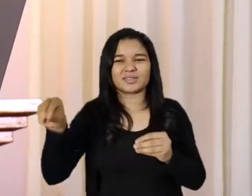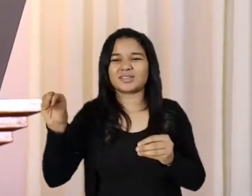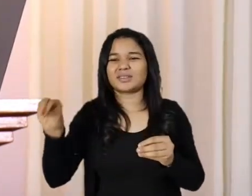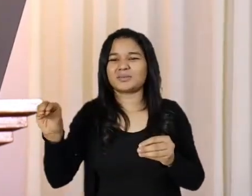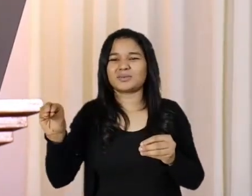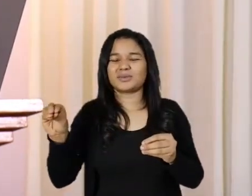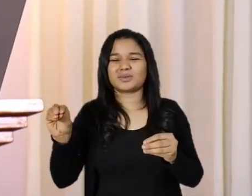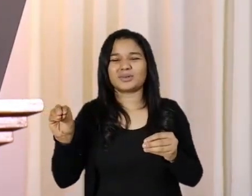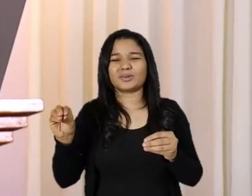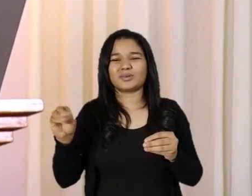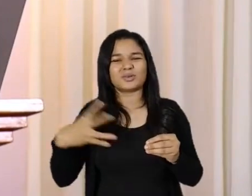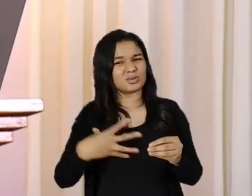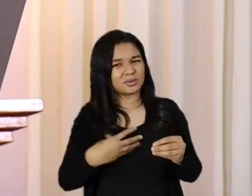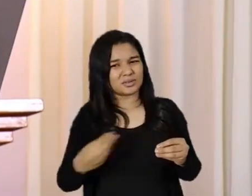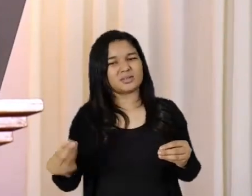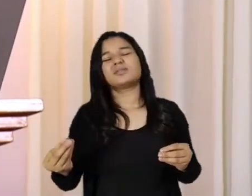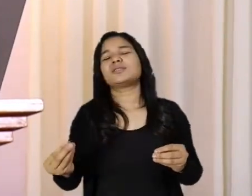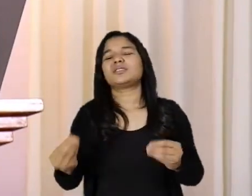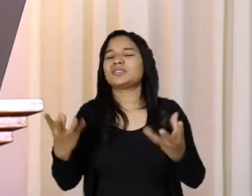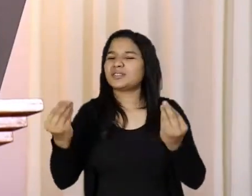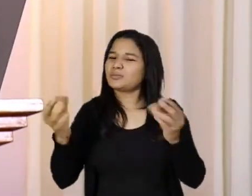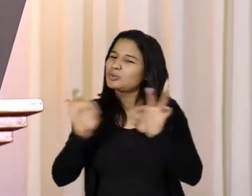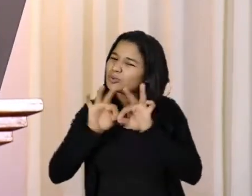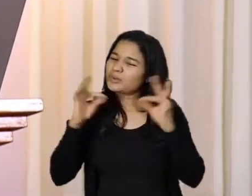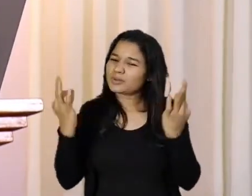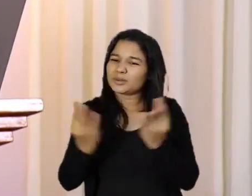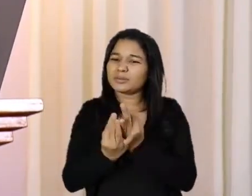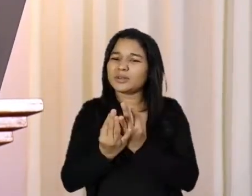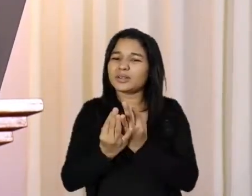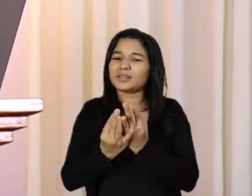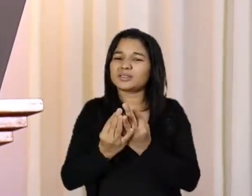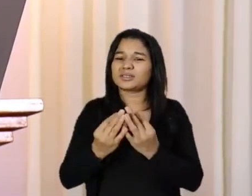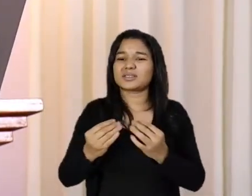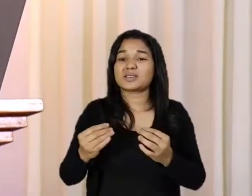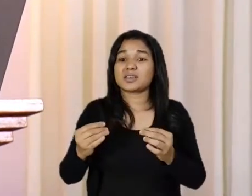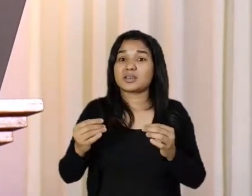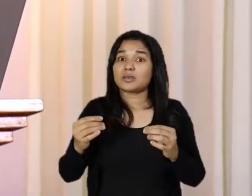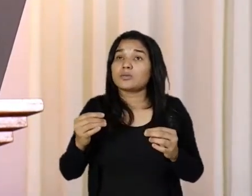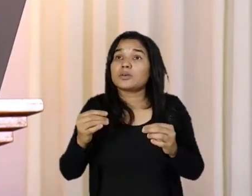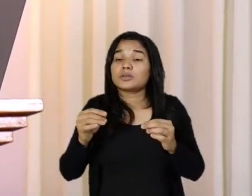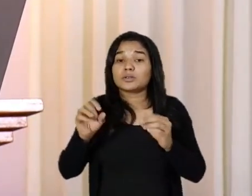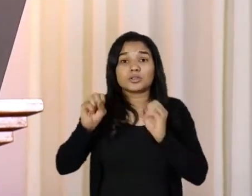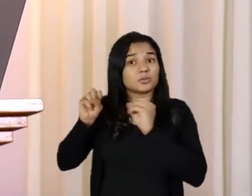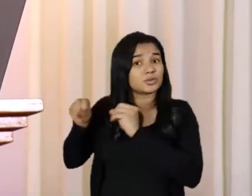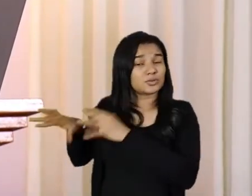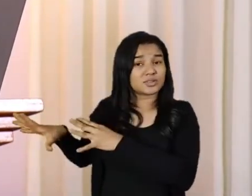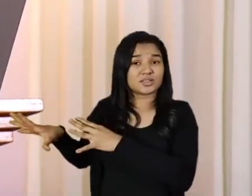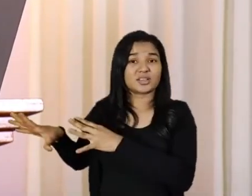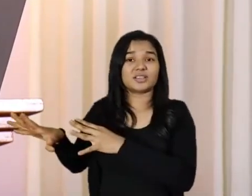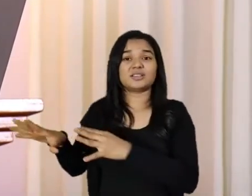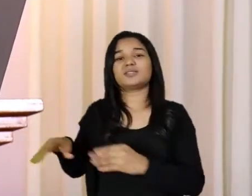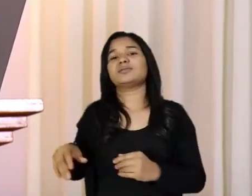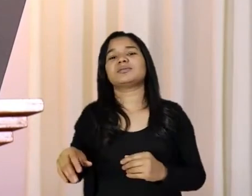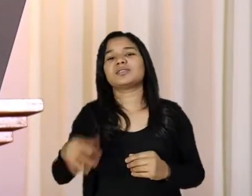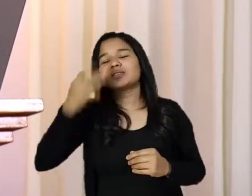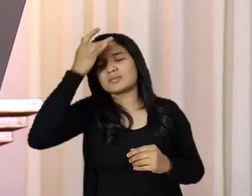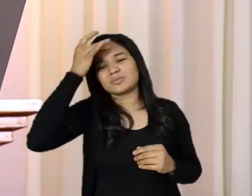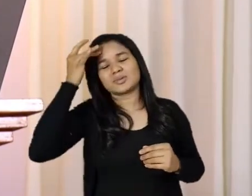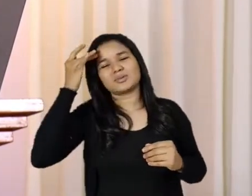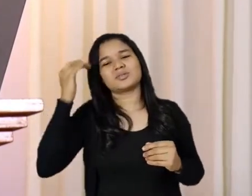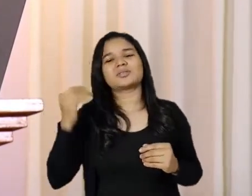seus familiares, de tal forma que quando ele saiu, mesmo a sua esposa ainda estava com o coração nas cidades da planície. Então,